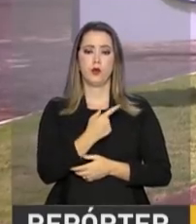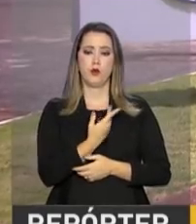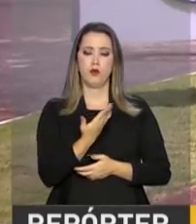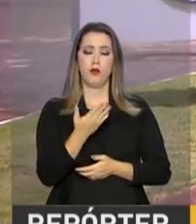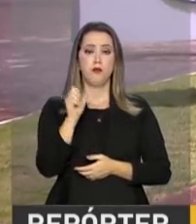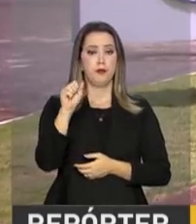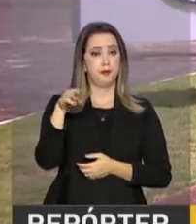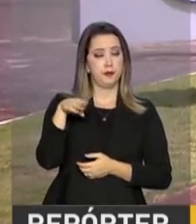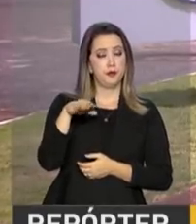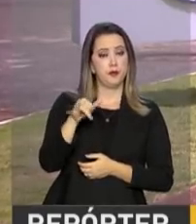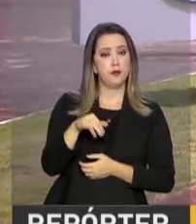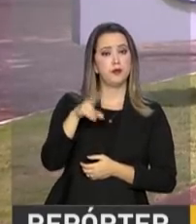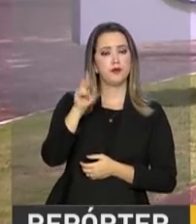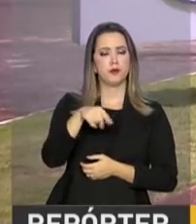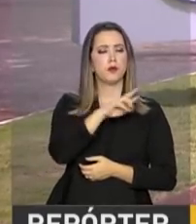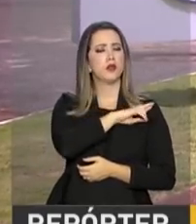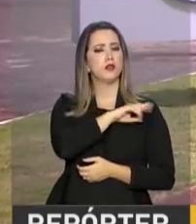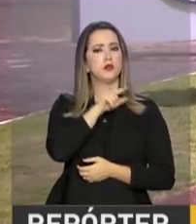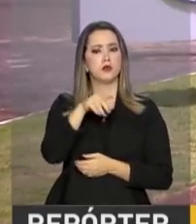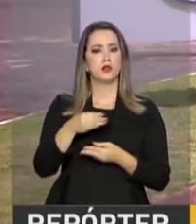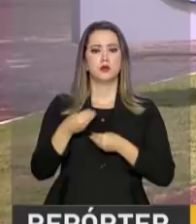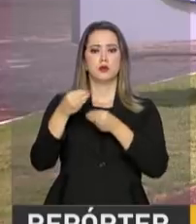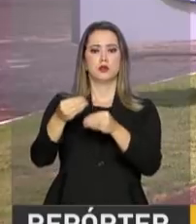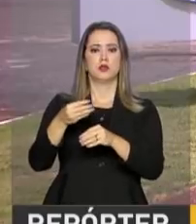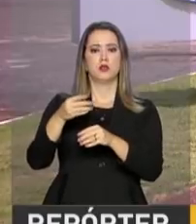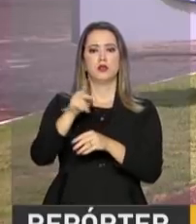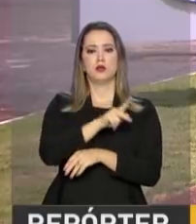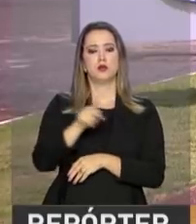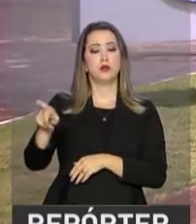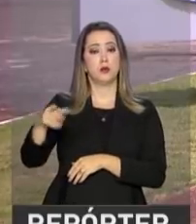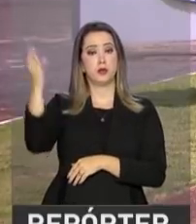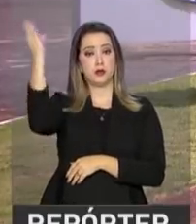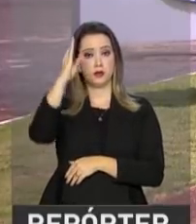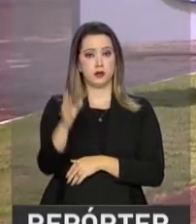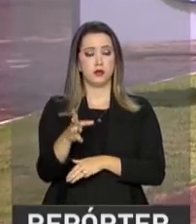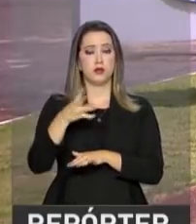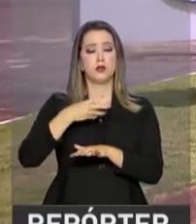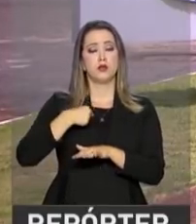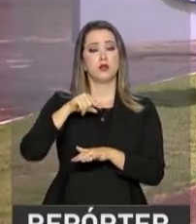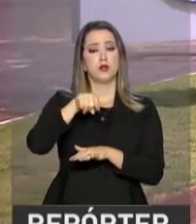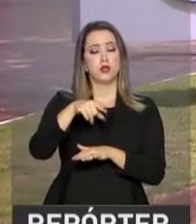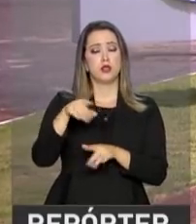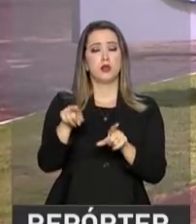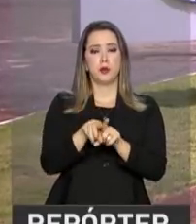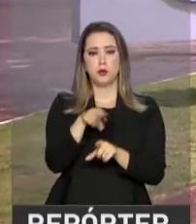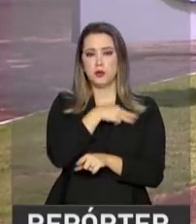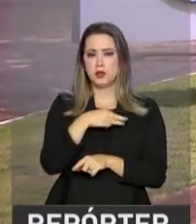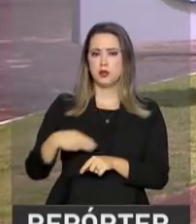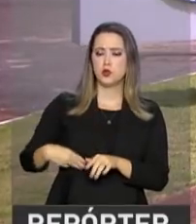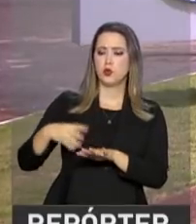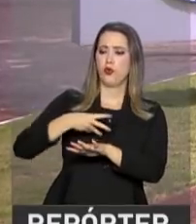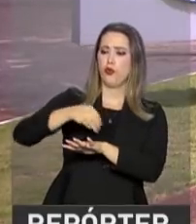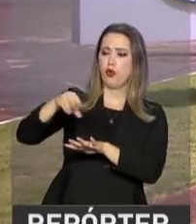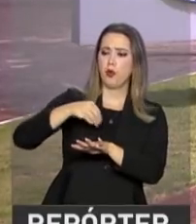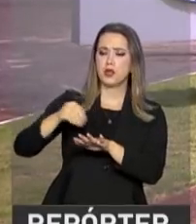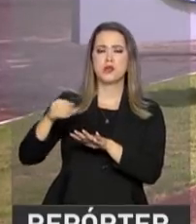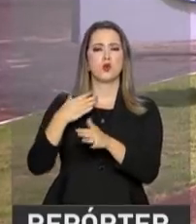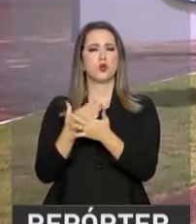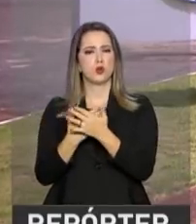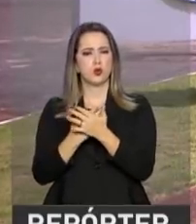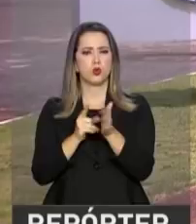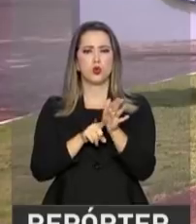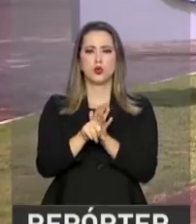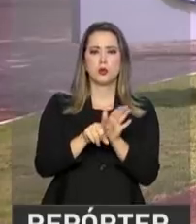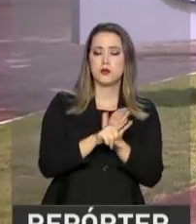inteligência responsável por fornecer o presidente da república e os ministros de estado informações e análises estratégicas